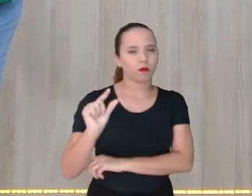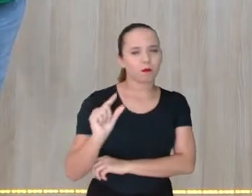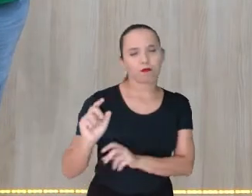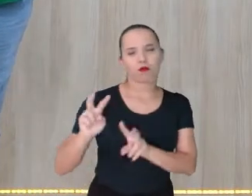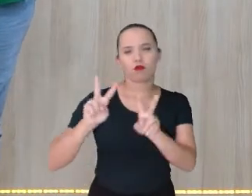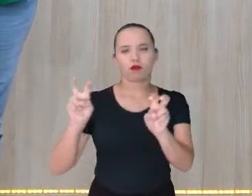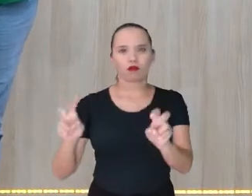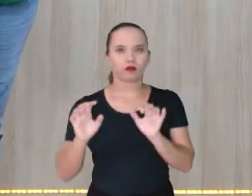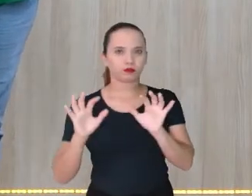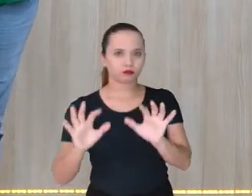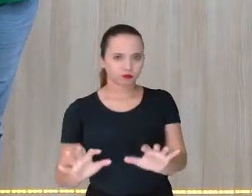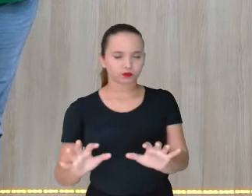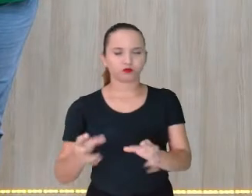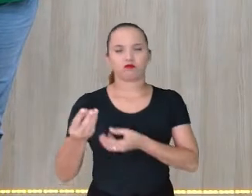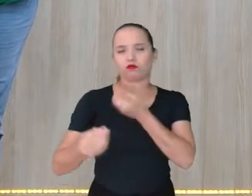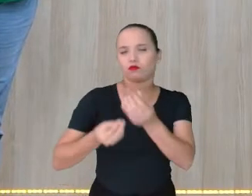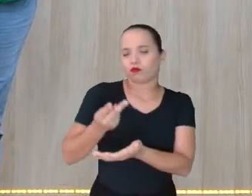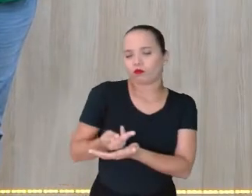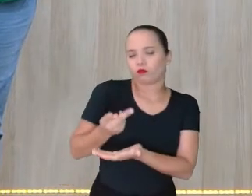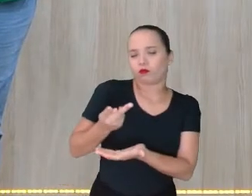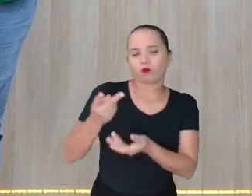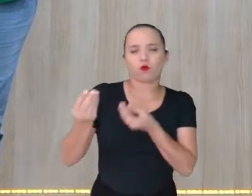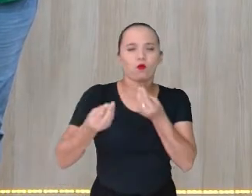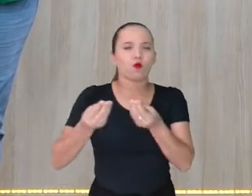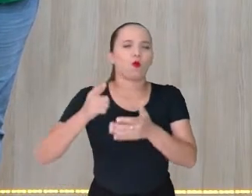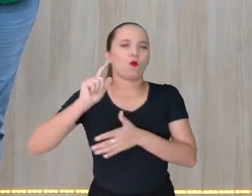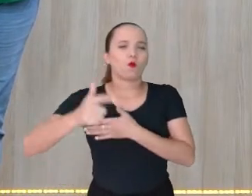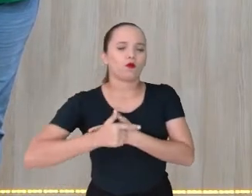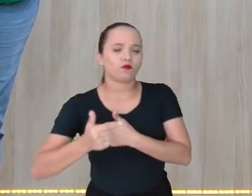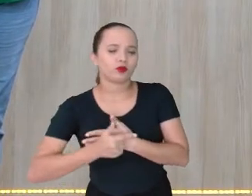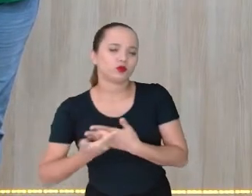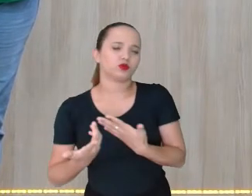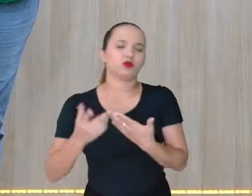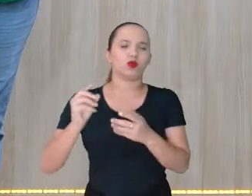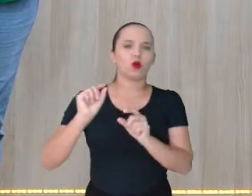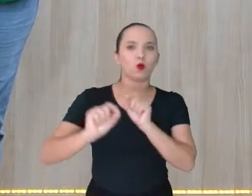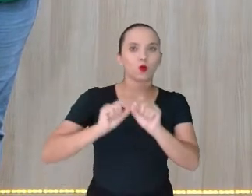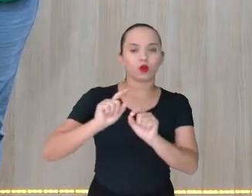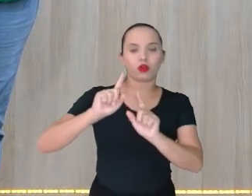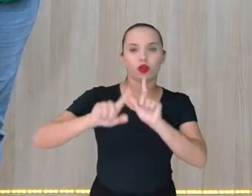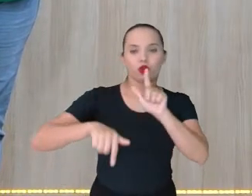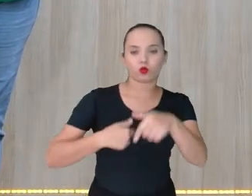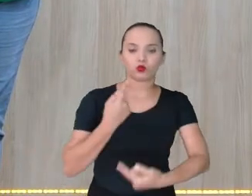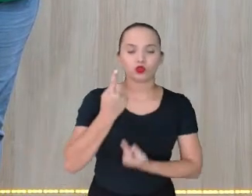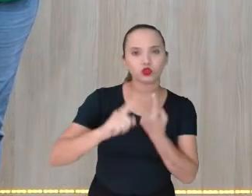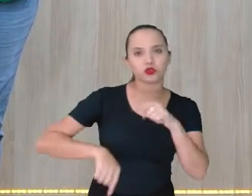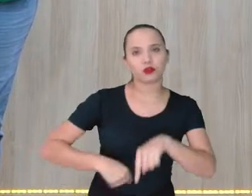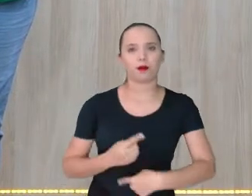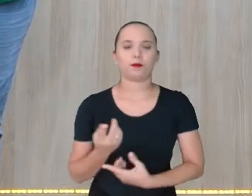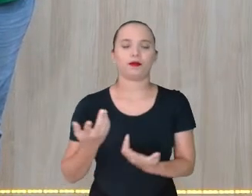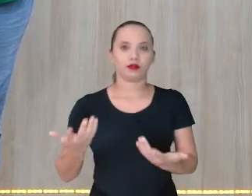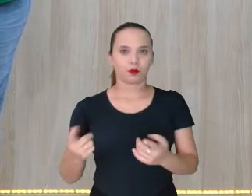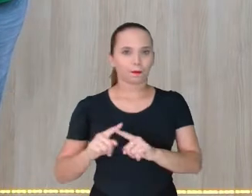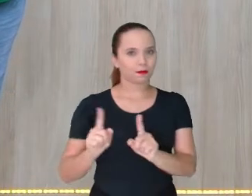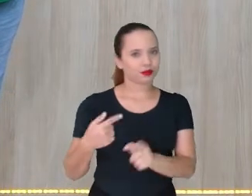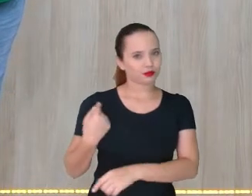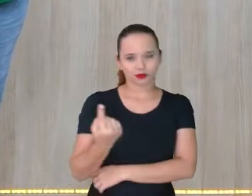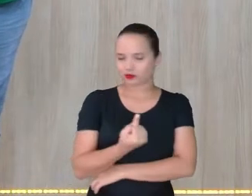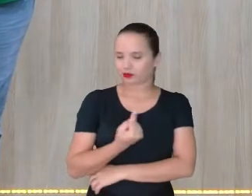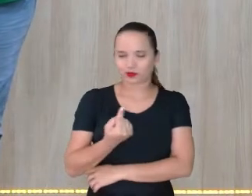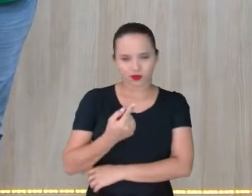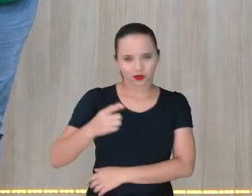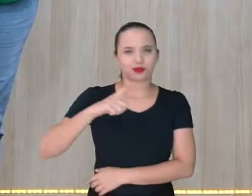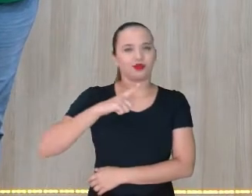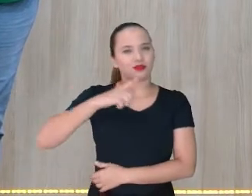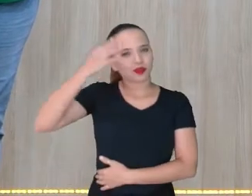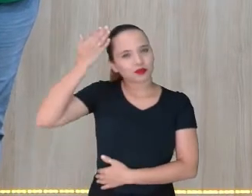seres vivos, como eles funcionam, né? O que é o metabolismo, tá? Então, vamos lá. Mas eu não estou aqui sozinha, a Brielle está